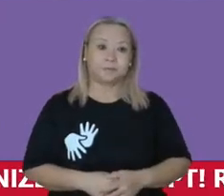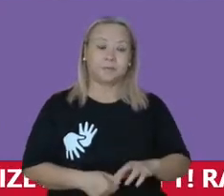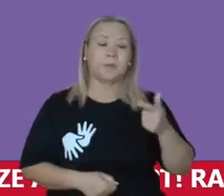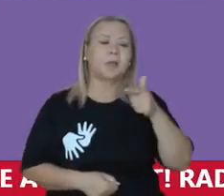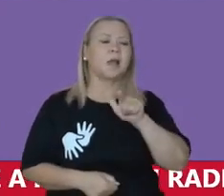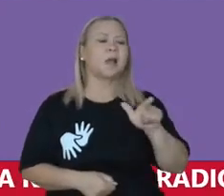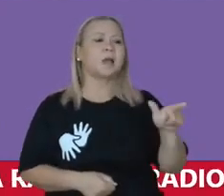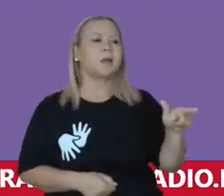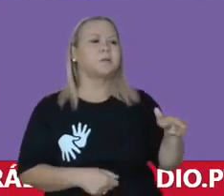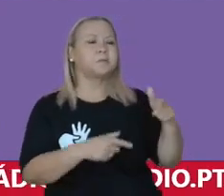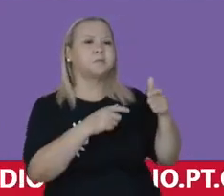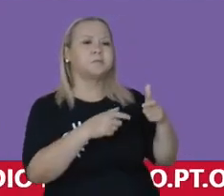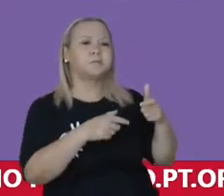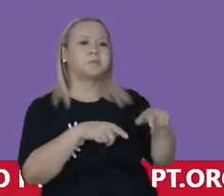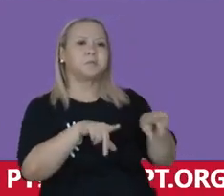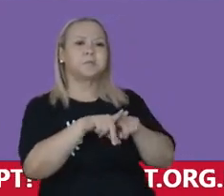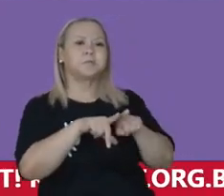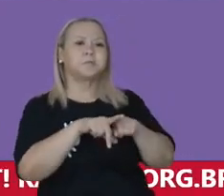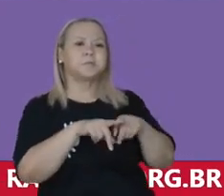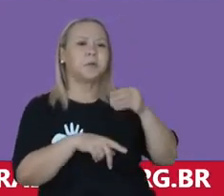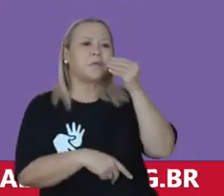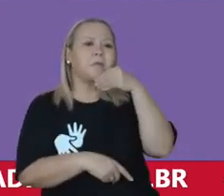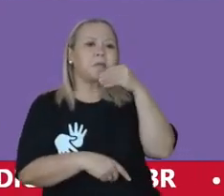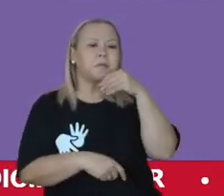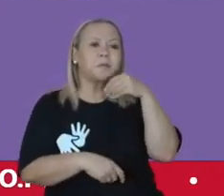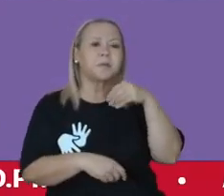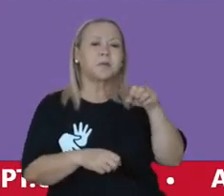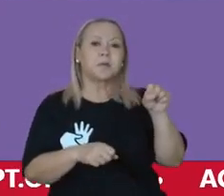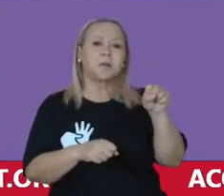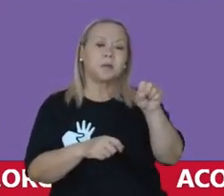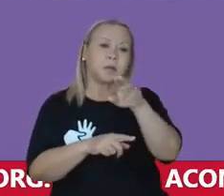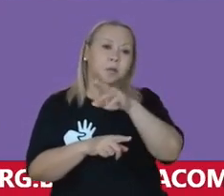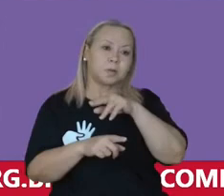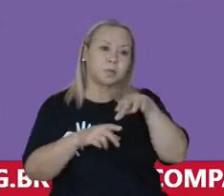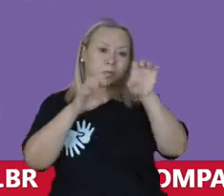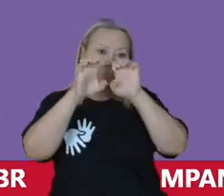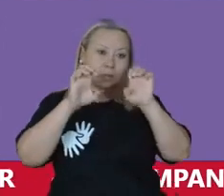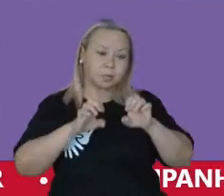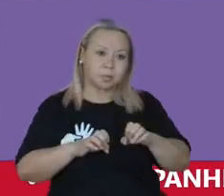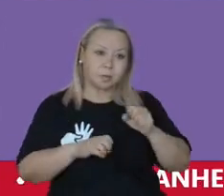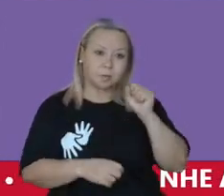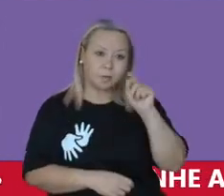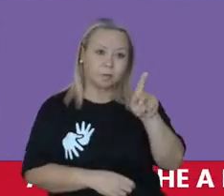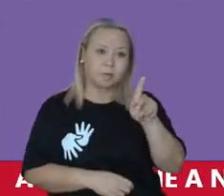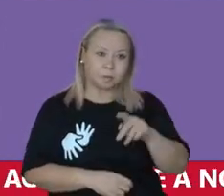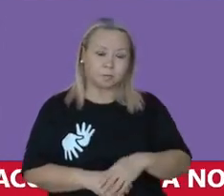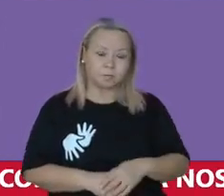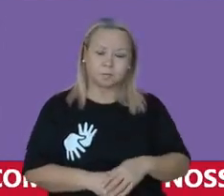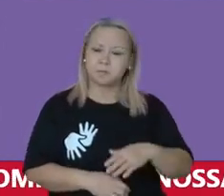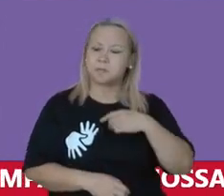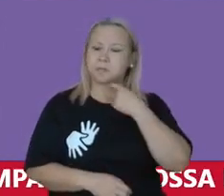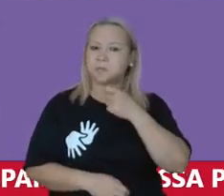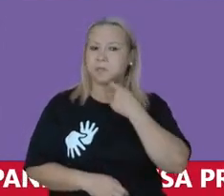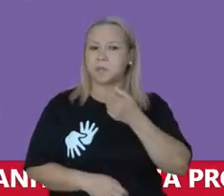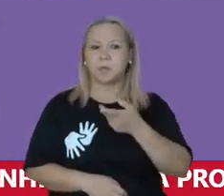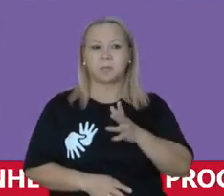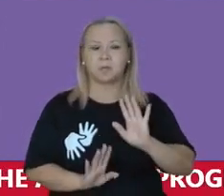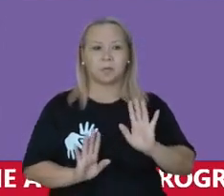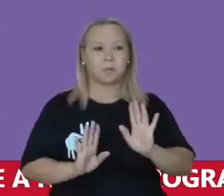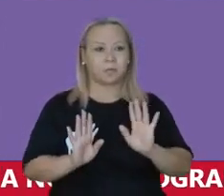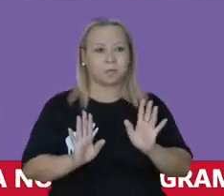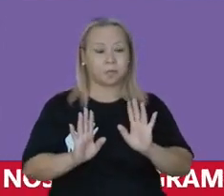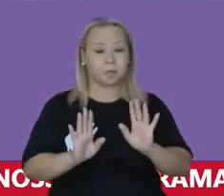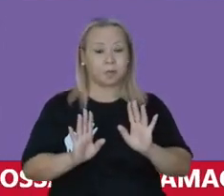um outro lado, também o desmonte do sistema público de previdência. Porque, sem dúvida, que a Previdência, sendo um